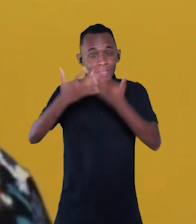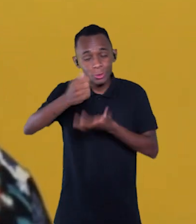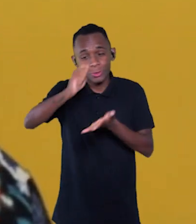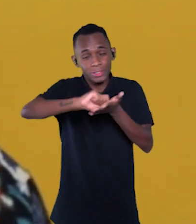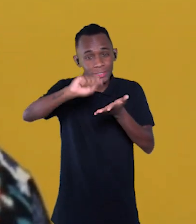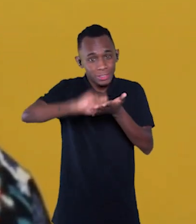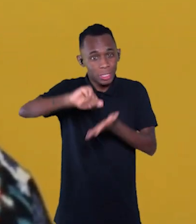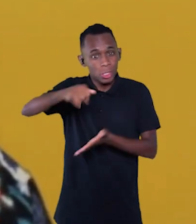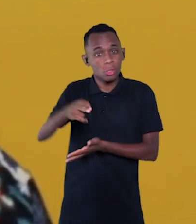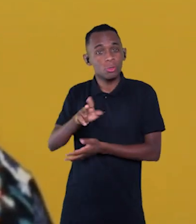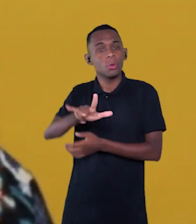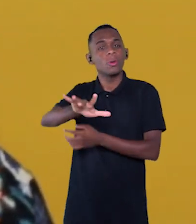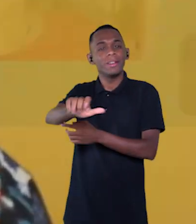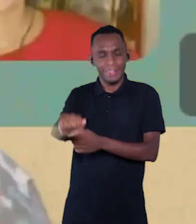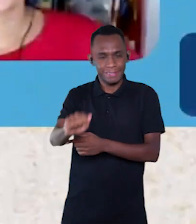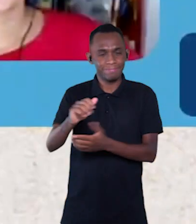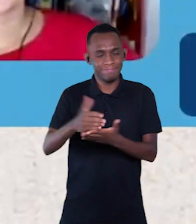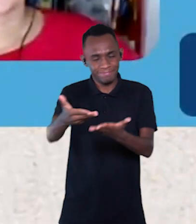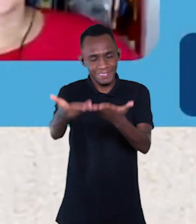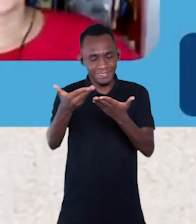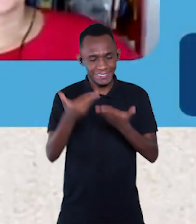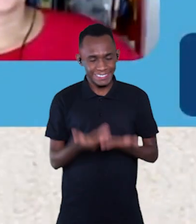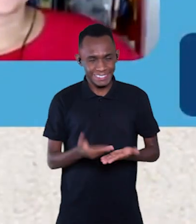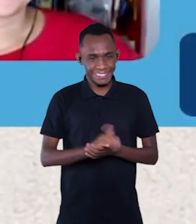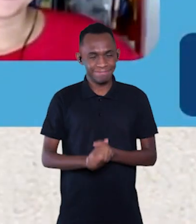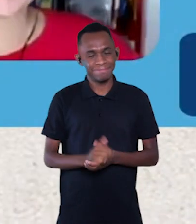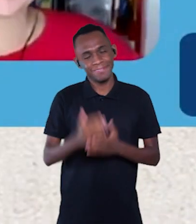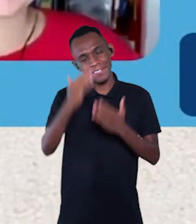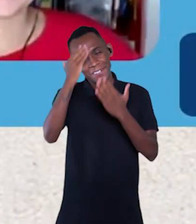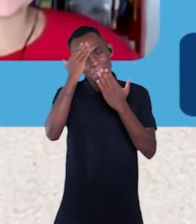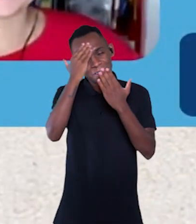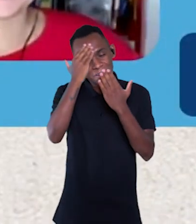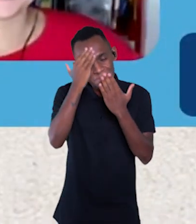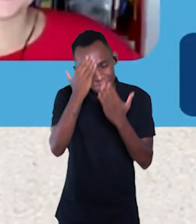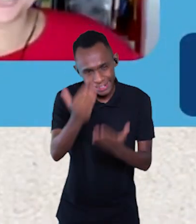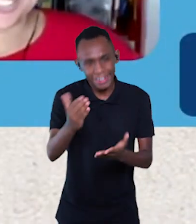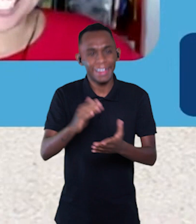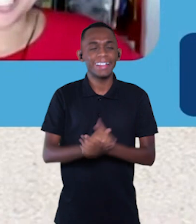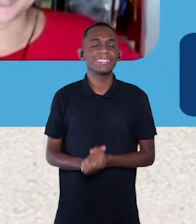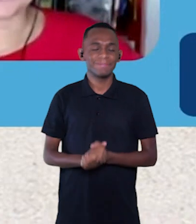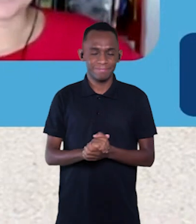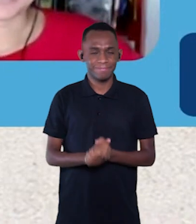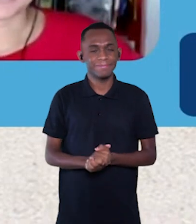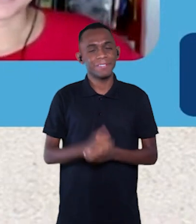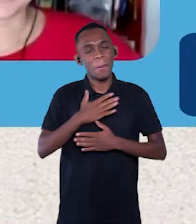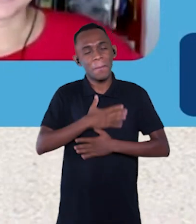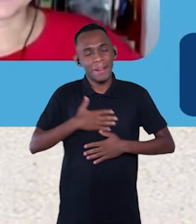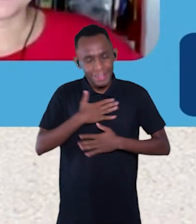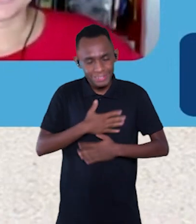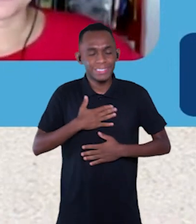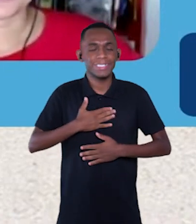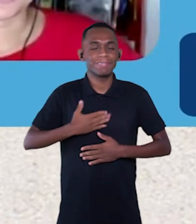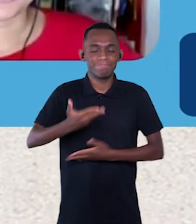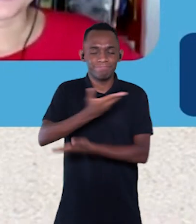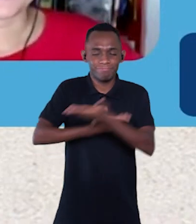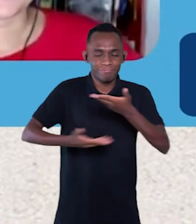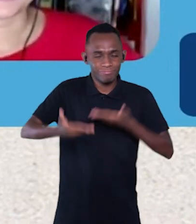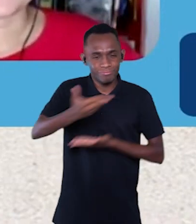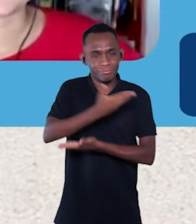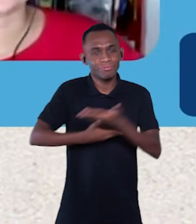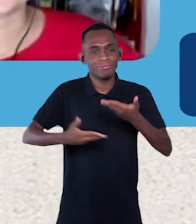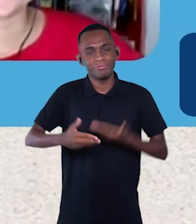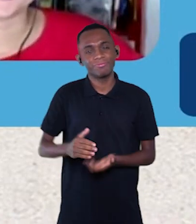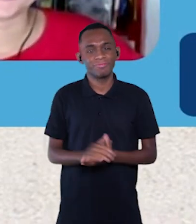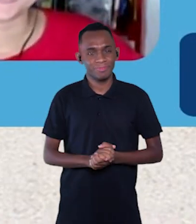escritora Júlia Rocha. Bem-vinda. Obrigada, Josane, muito obrigada. É um prazer estar aqui e falar com você e com